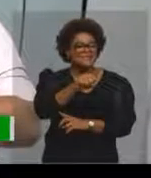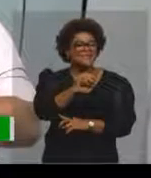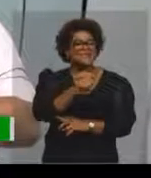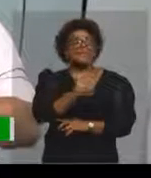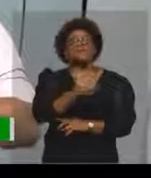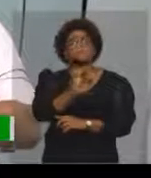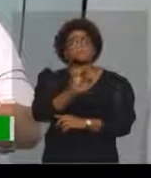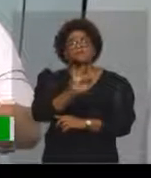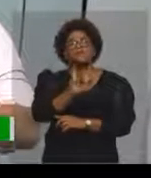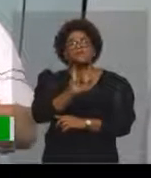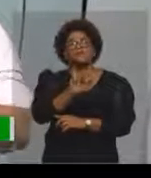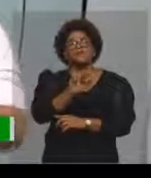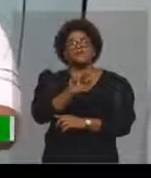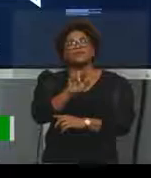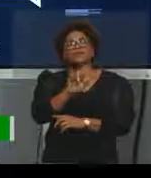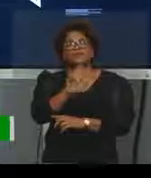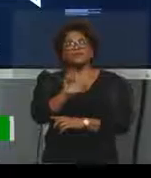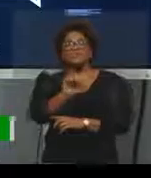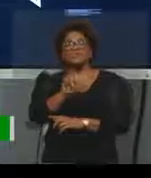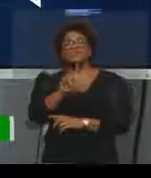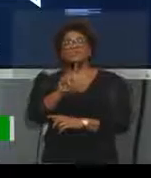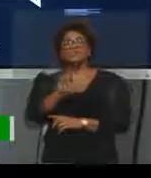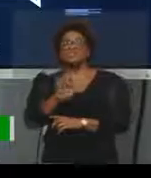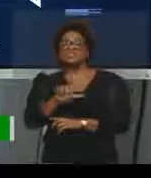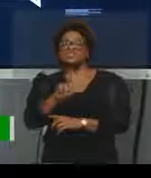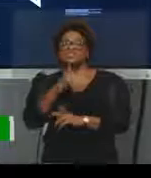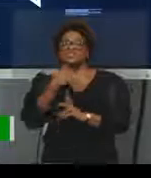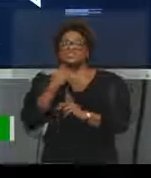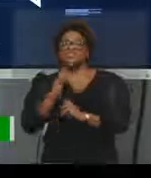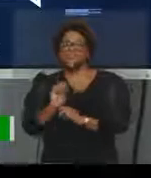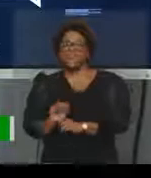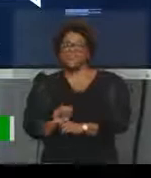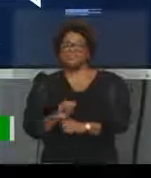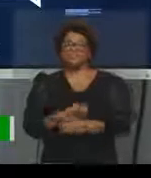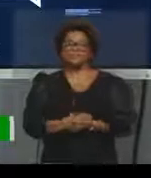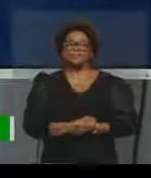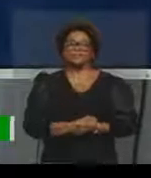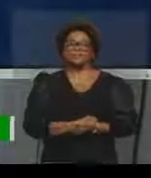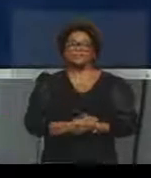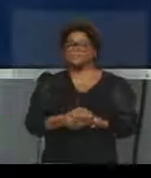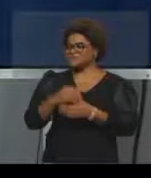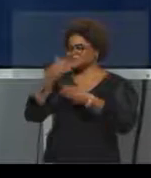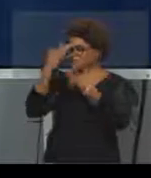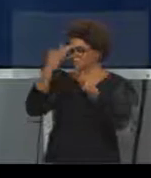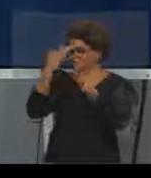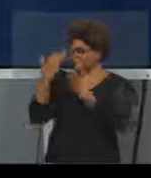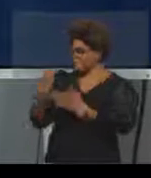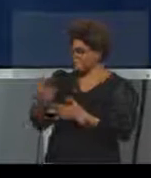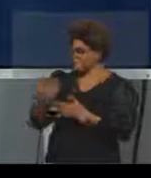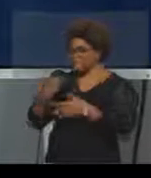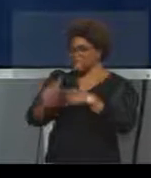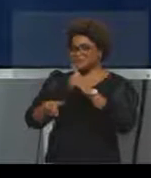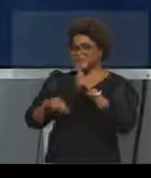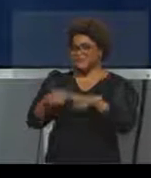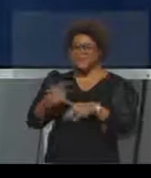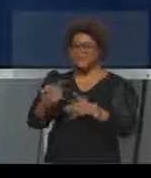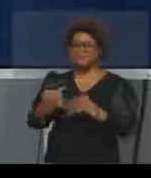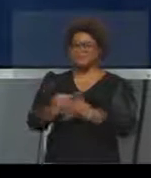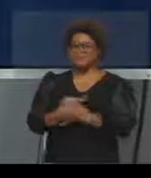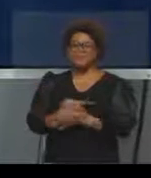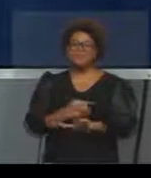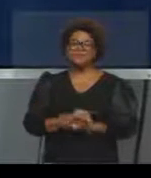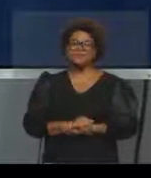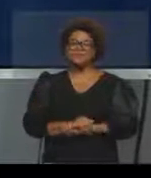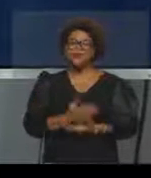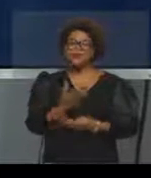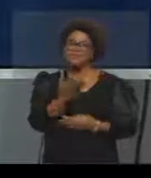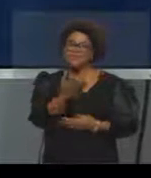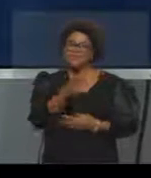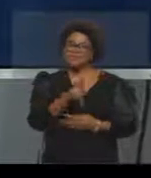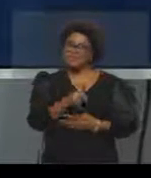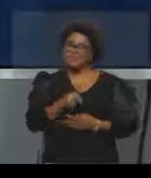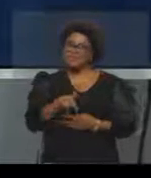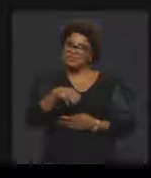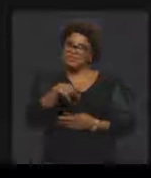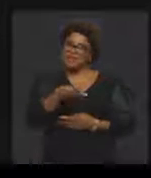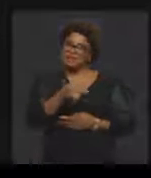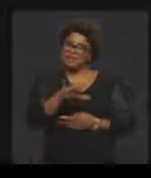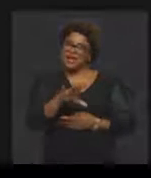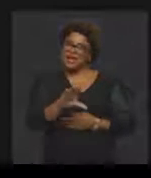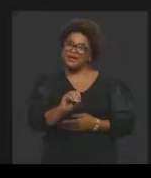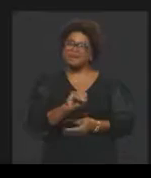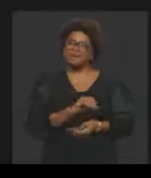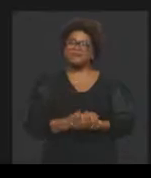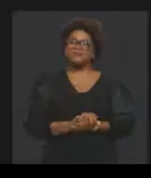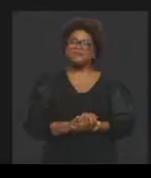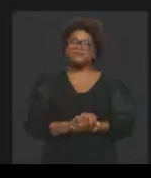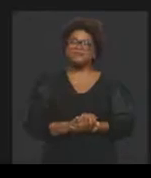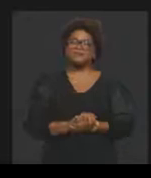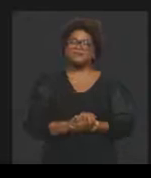de linguagem. Obrigada. Vamos para a próxima. Nossa próxima dúvida também é para você, professor Magno. Qual a